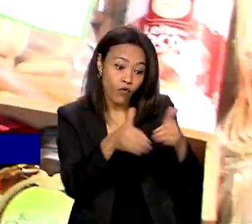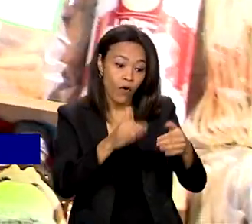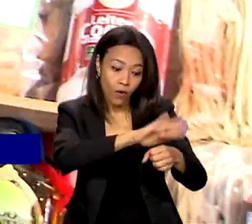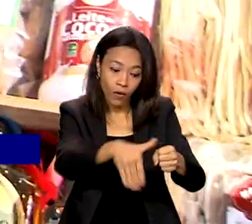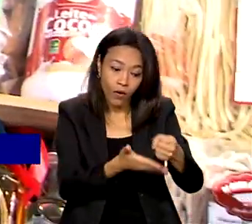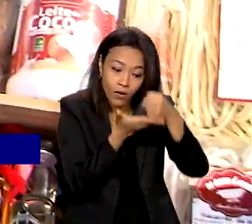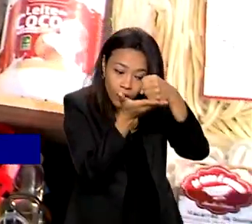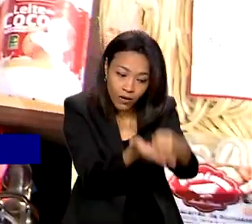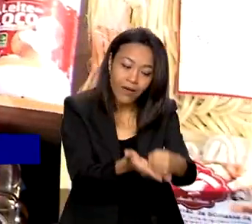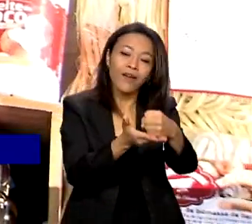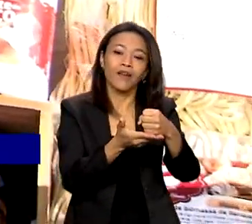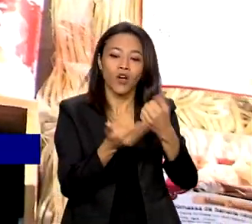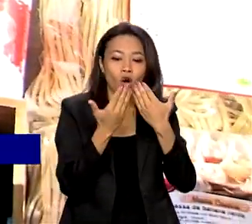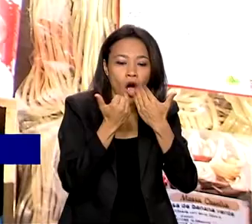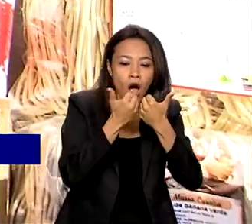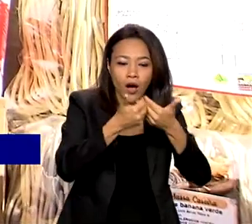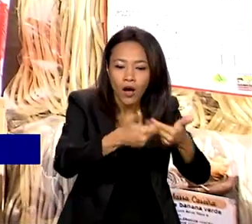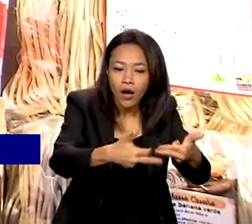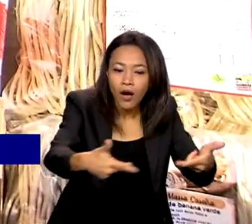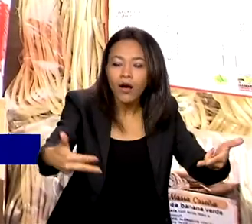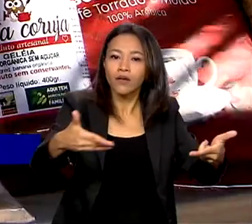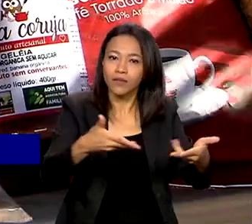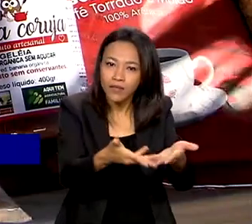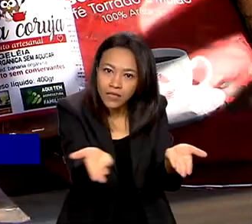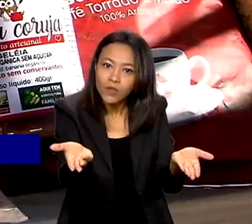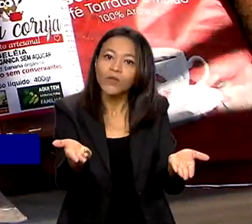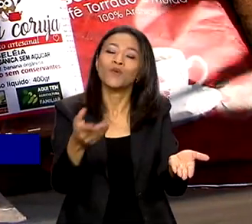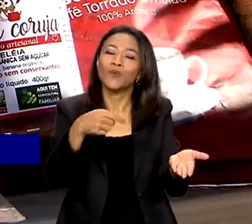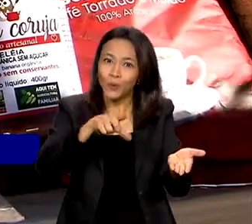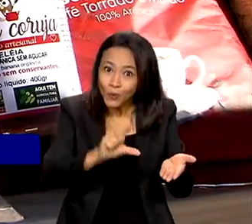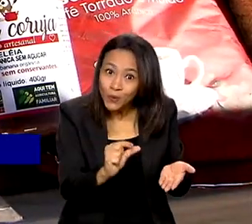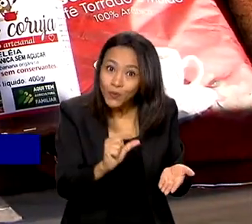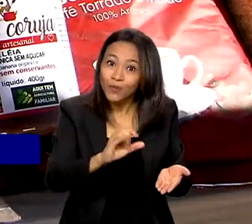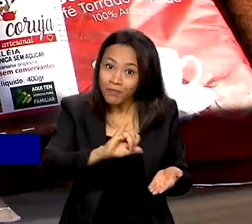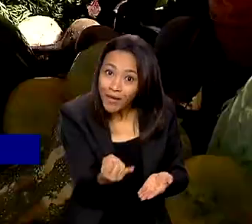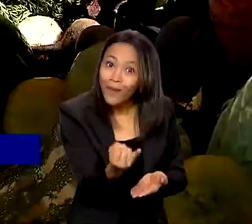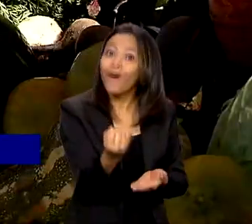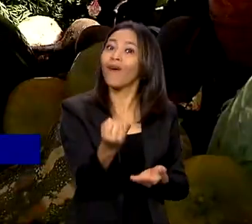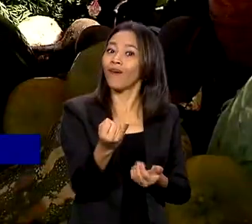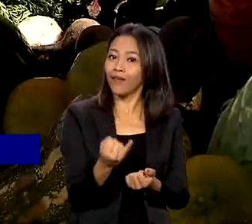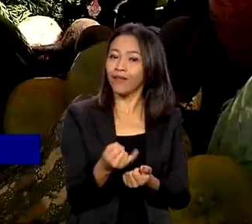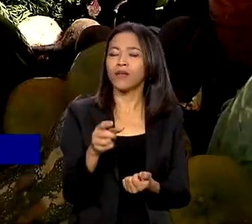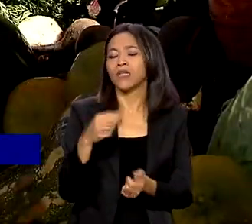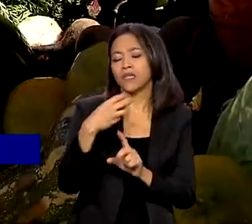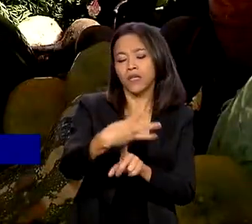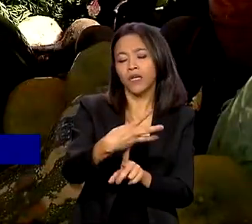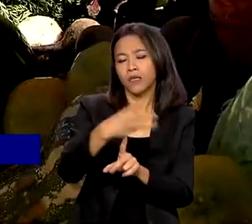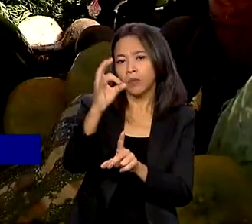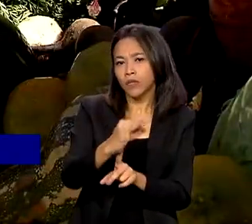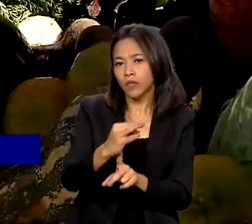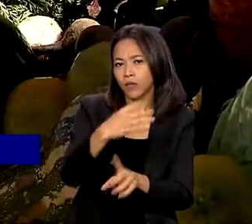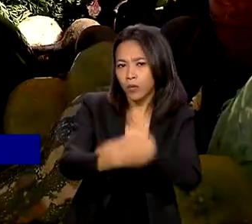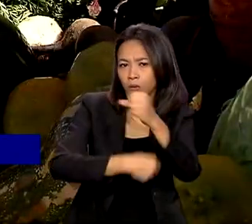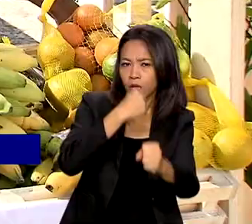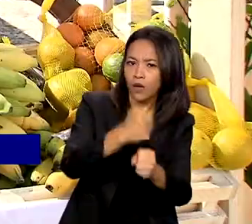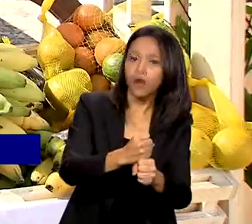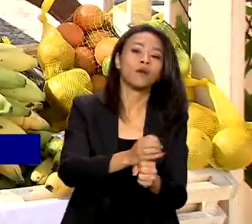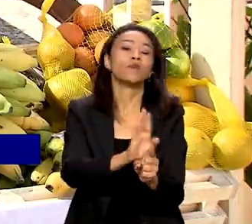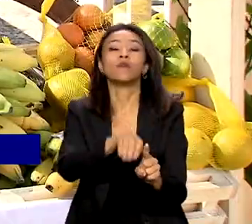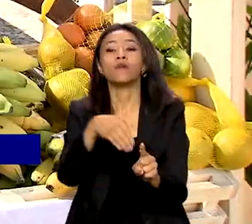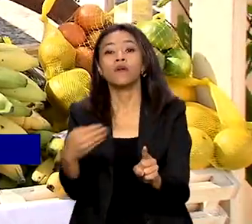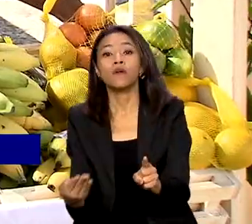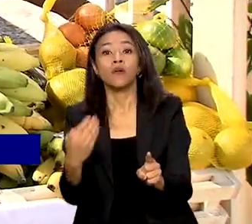com foco em orgânicos ou agroecologia, os juros serão menores, de 3% ao ano no custeio